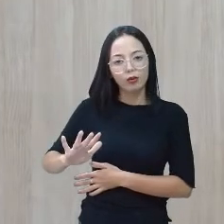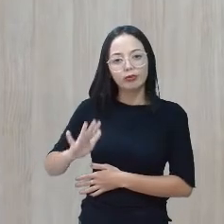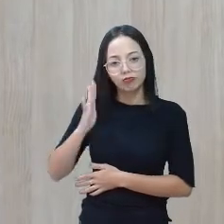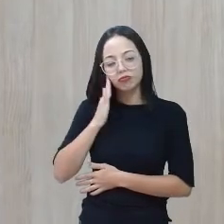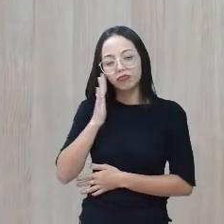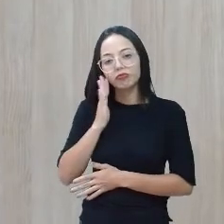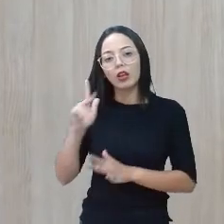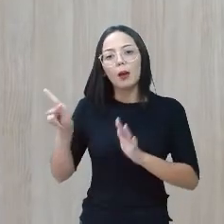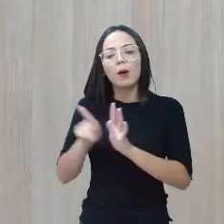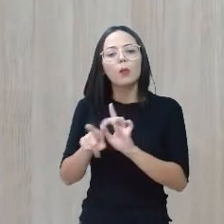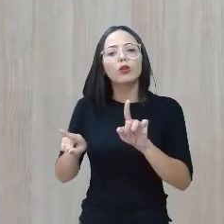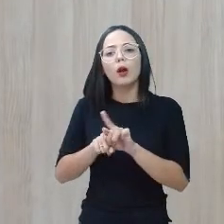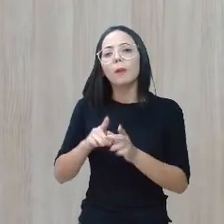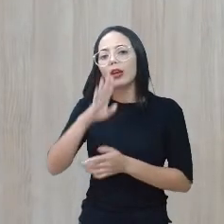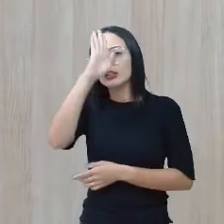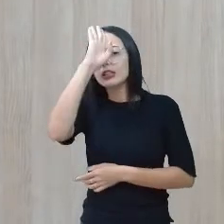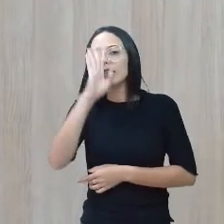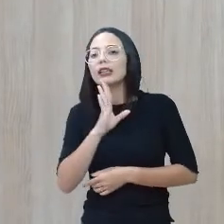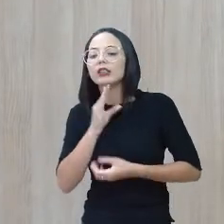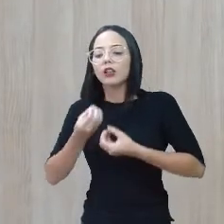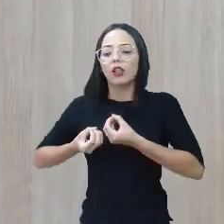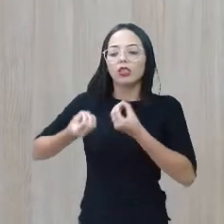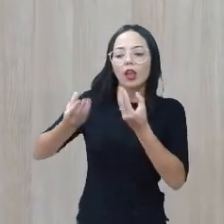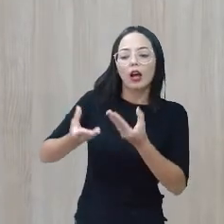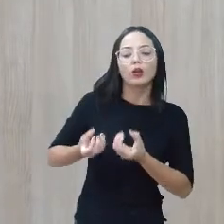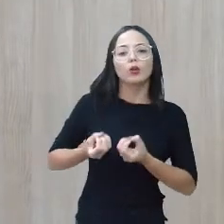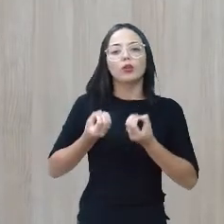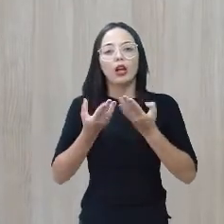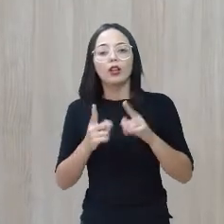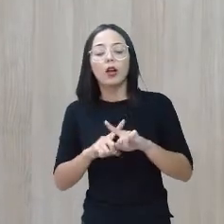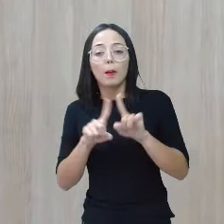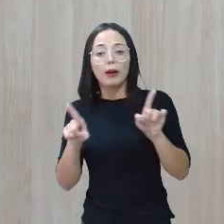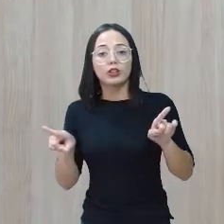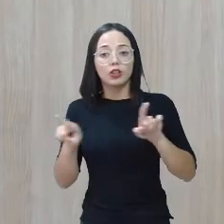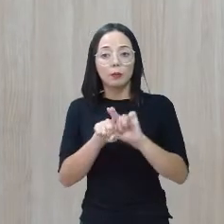baixo e que são distribuídos gratuitamente. Mas